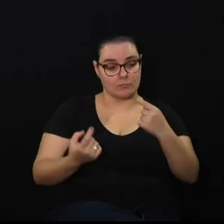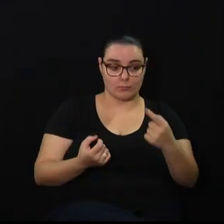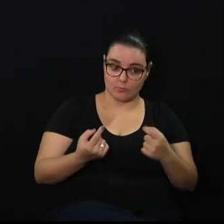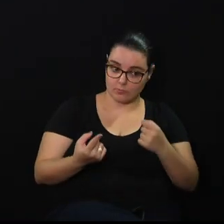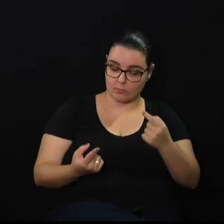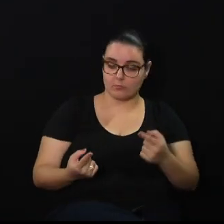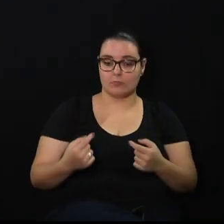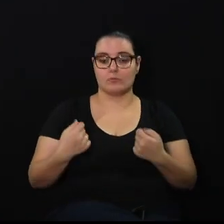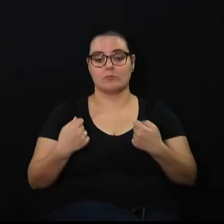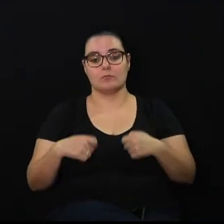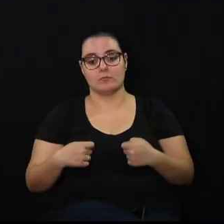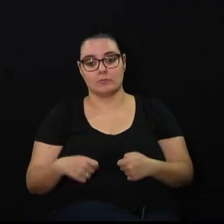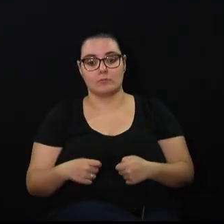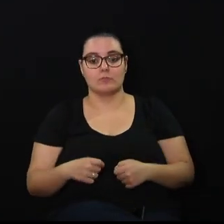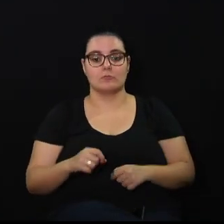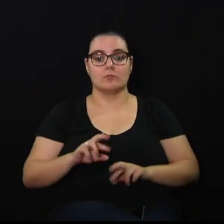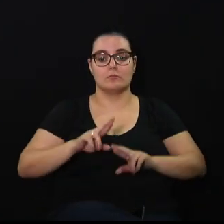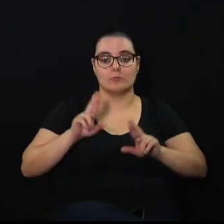necessidades